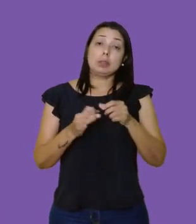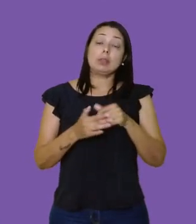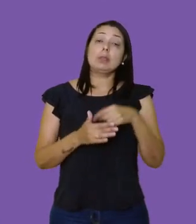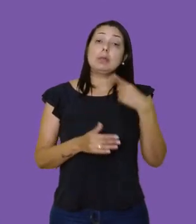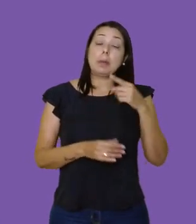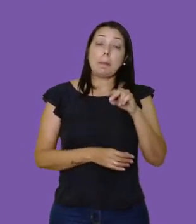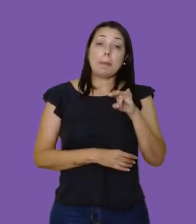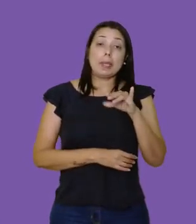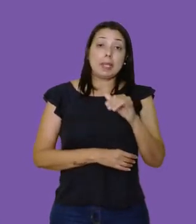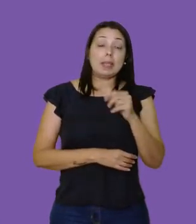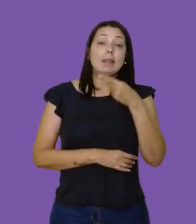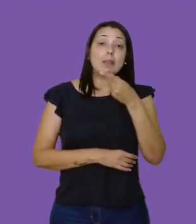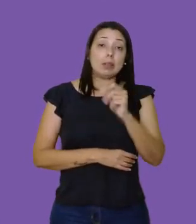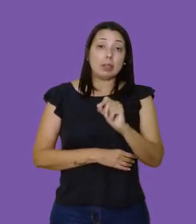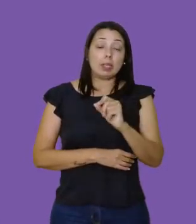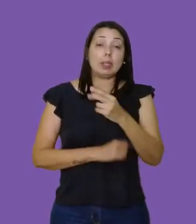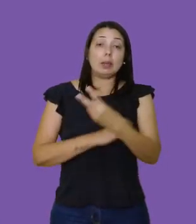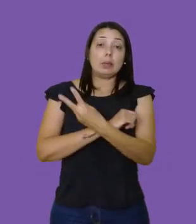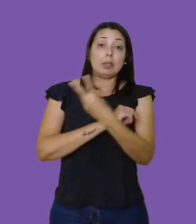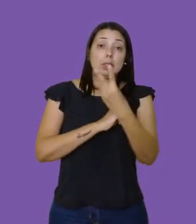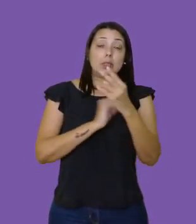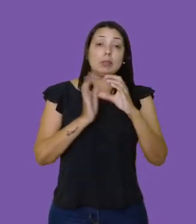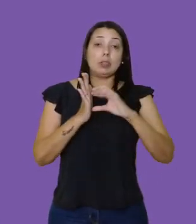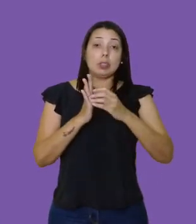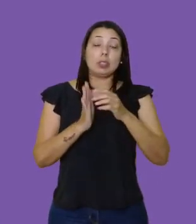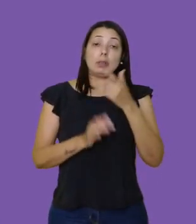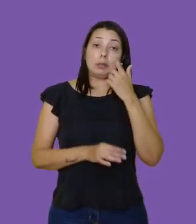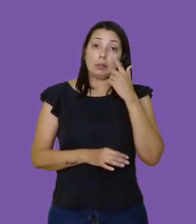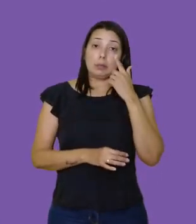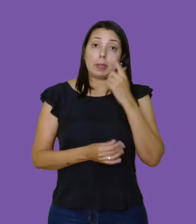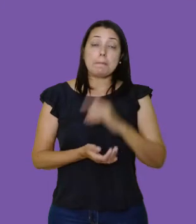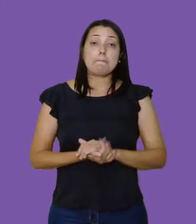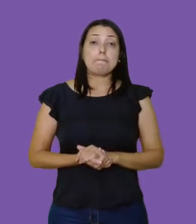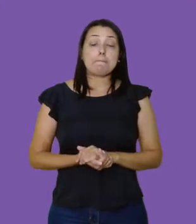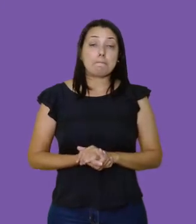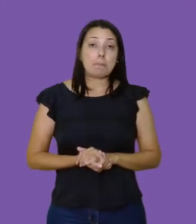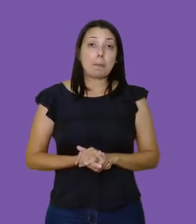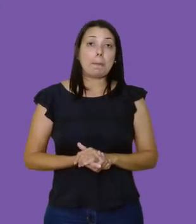Barbosa. Ela falou pra gente sobre proteção de dados. Vamos conferir.